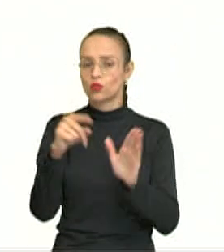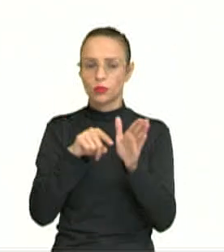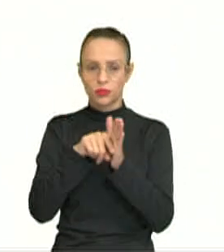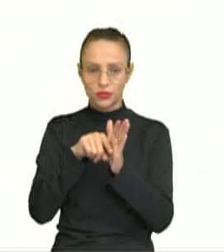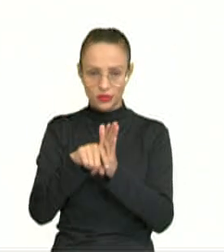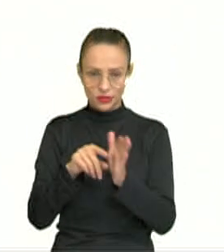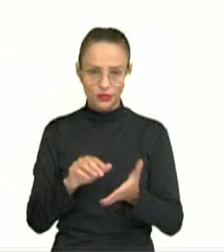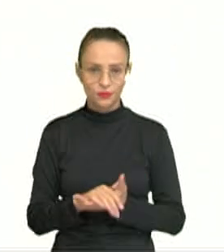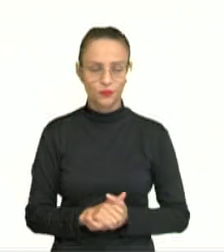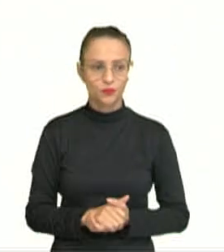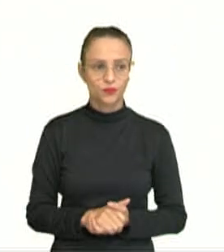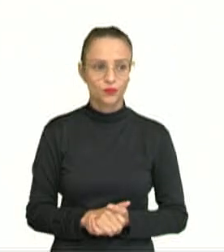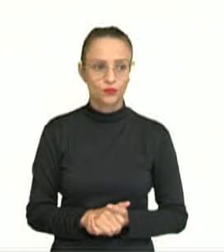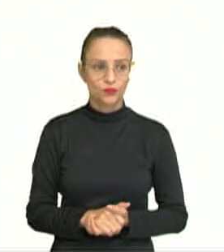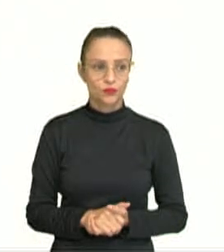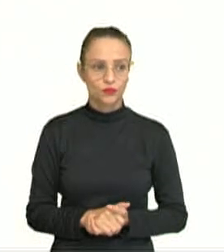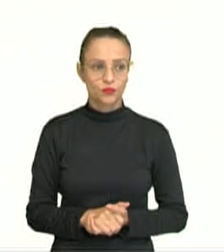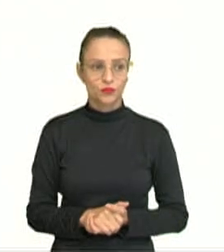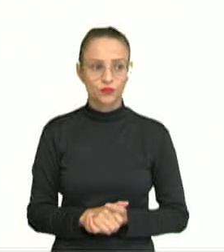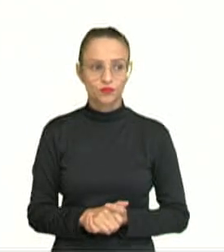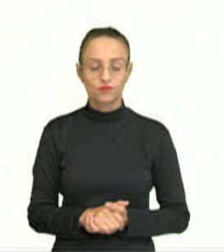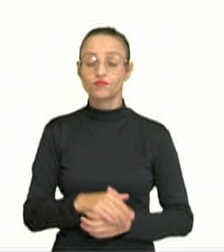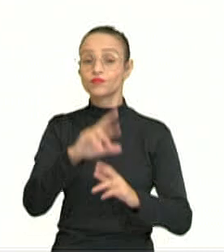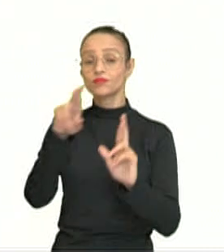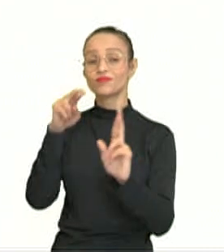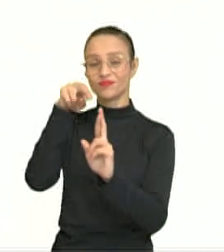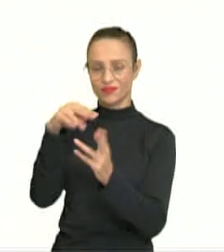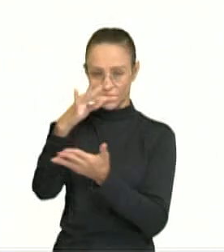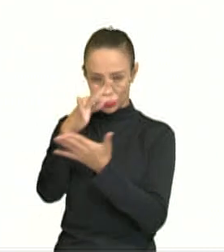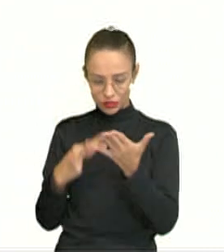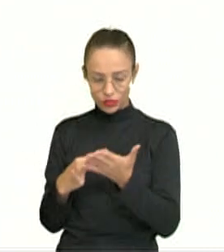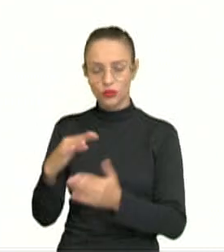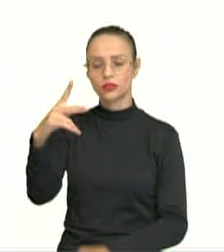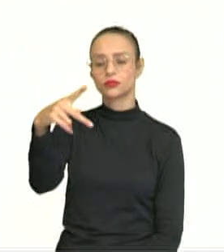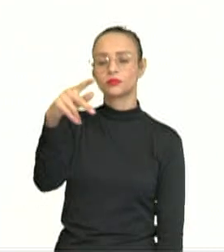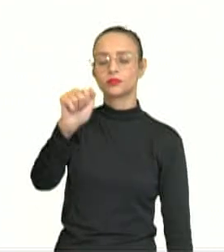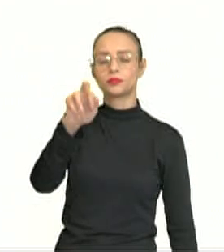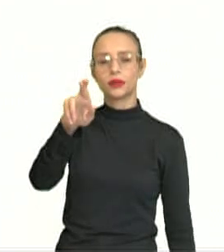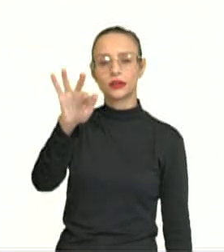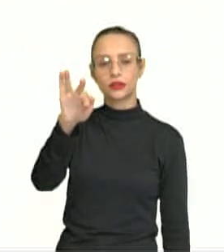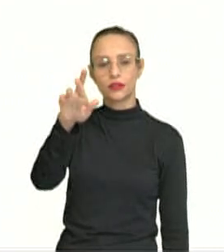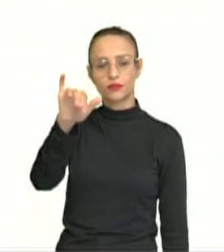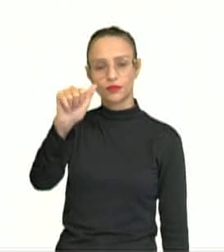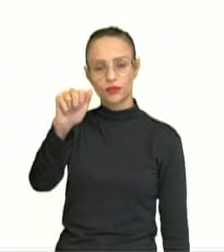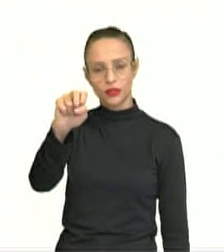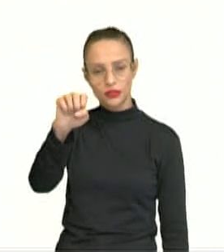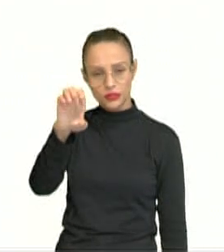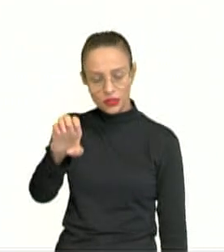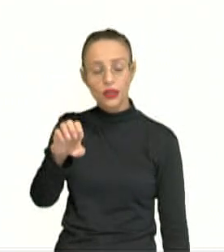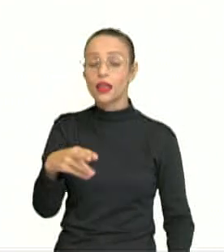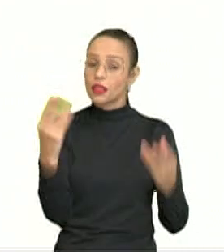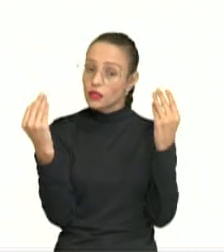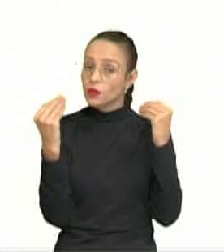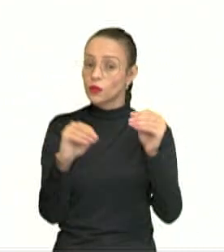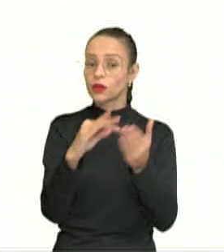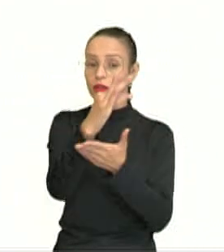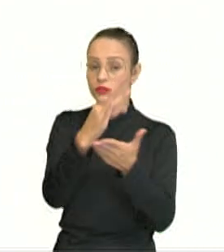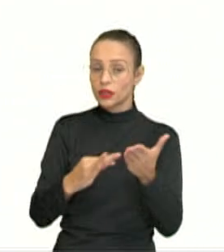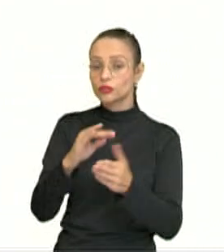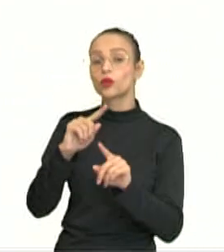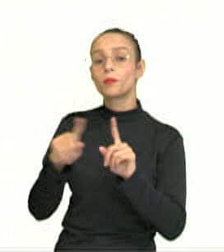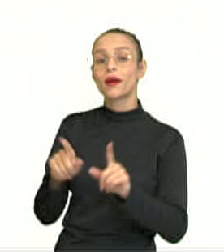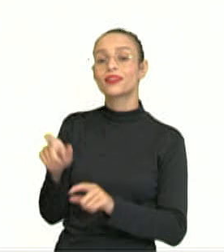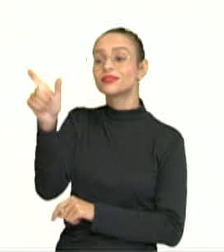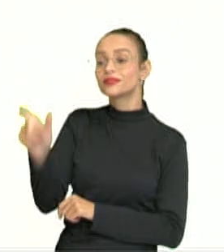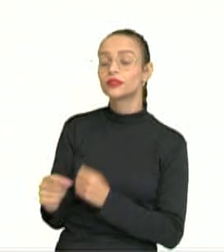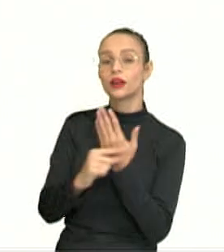pesquisa. Paráfrase. Deve ser utilizada quando a ideia de quem escreveu pode ser incorporada ao texto a